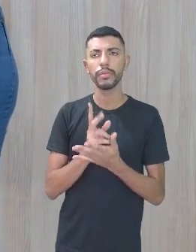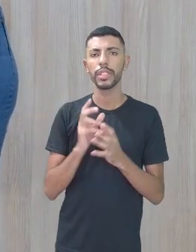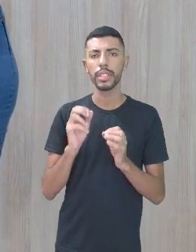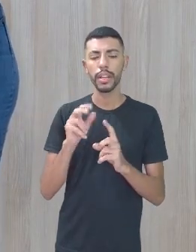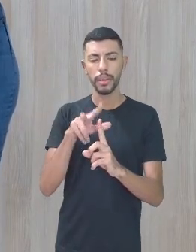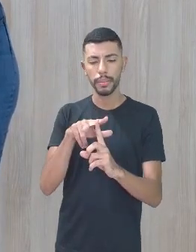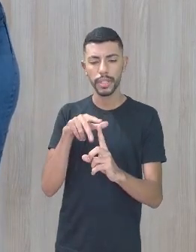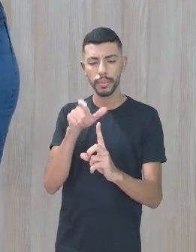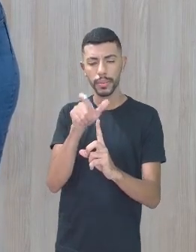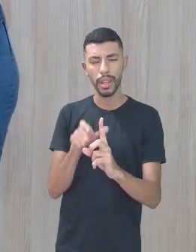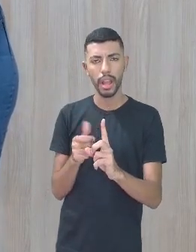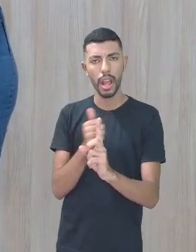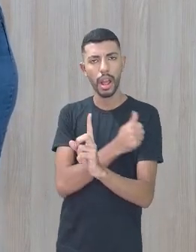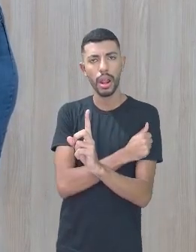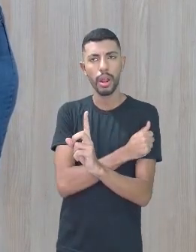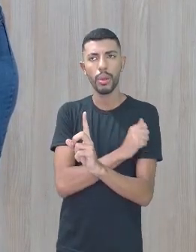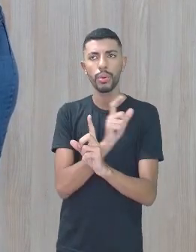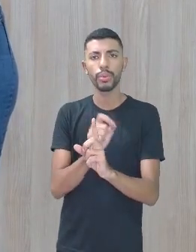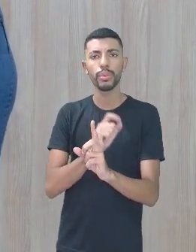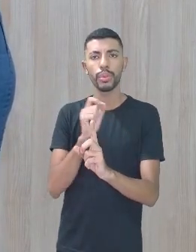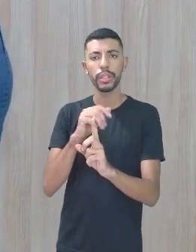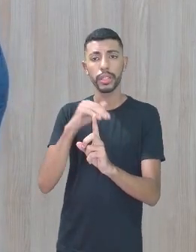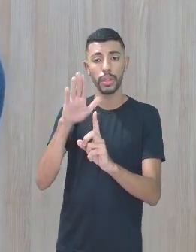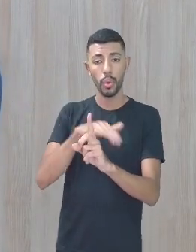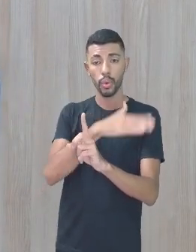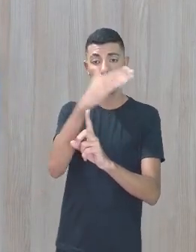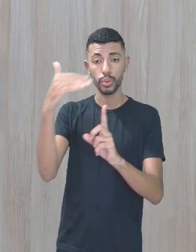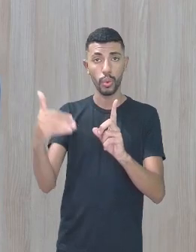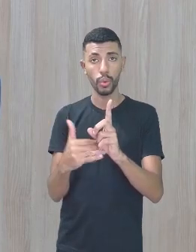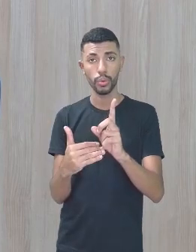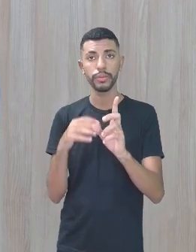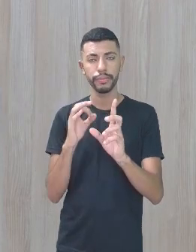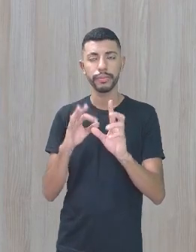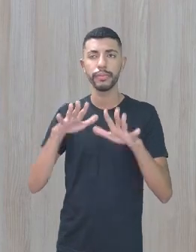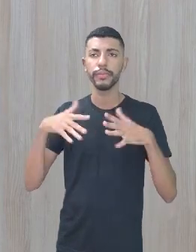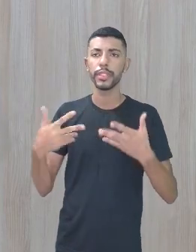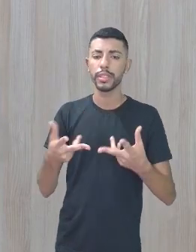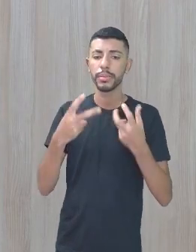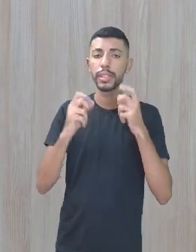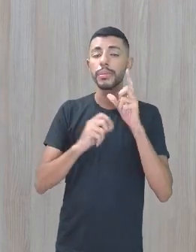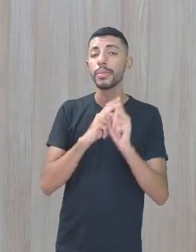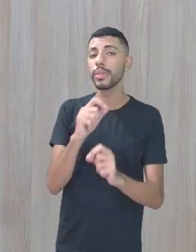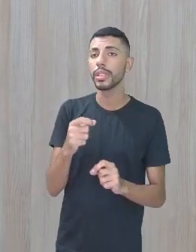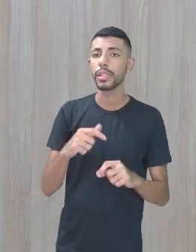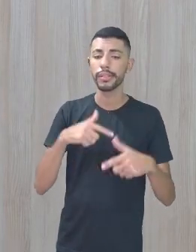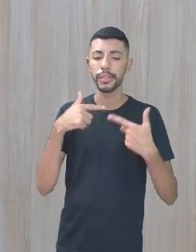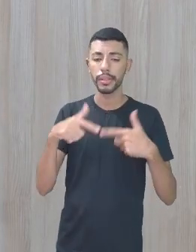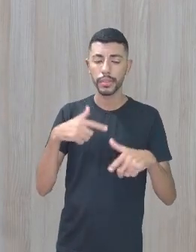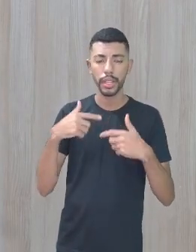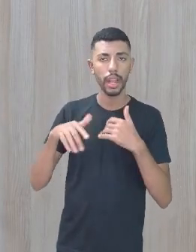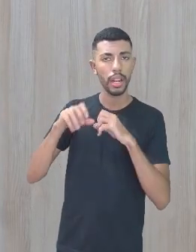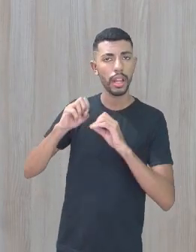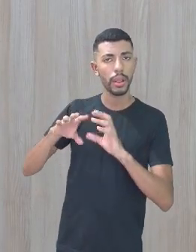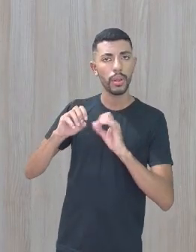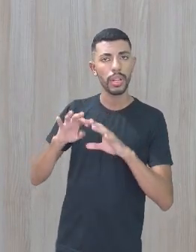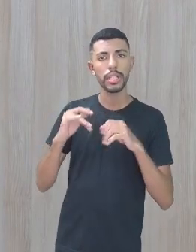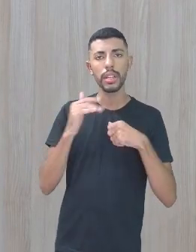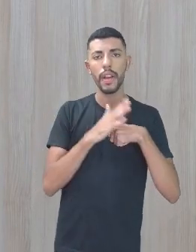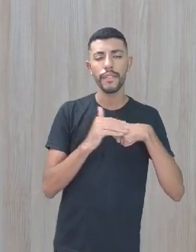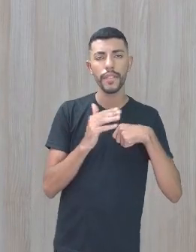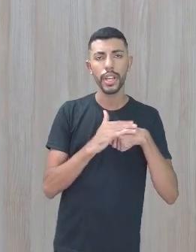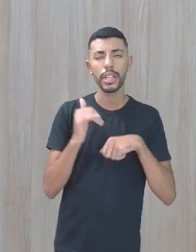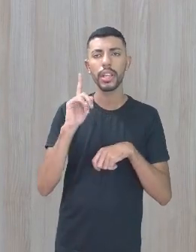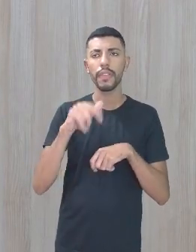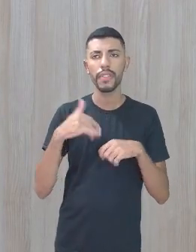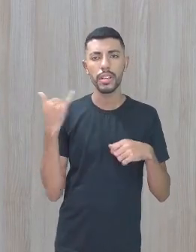estudante de forma holística, de forma inteira. Então, percebam o quanto trabalhar uma educação afetiva é indispensável